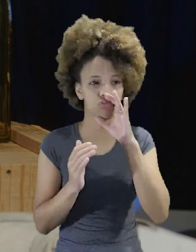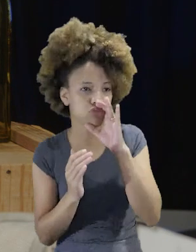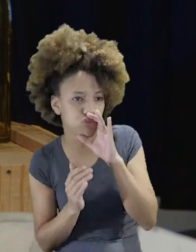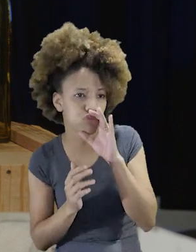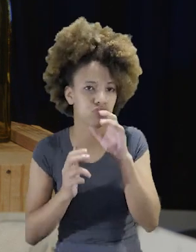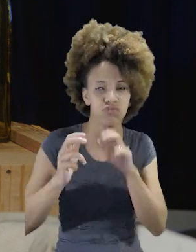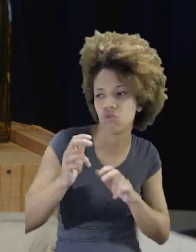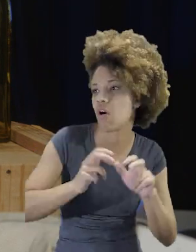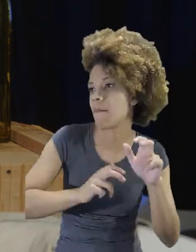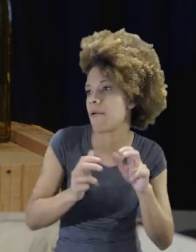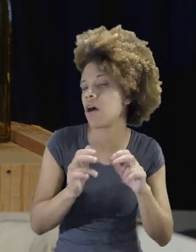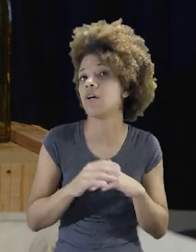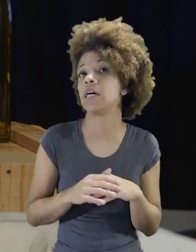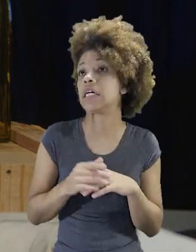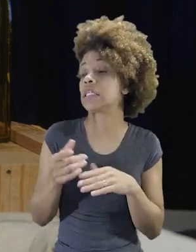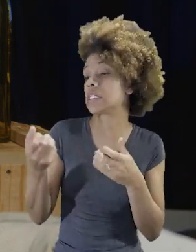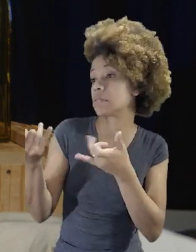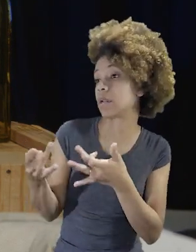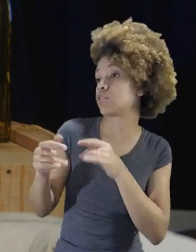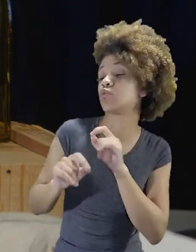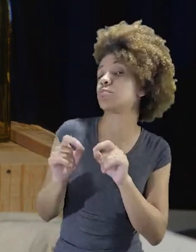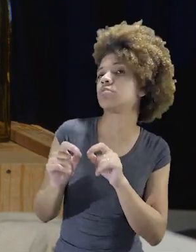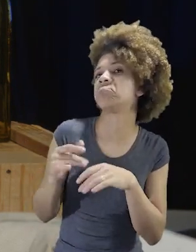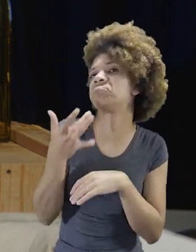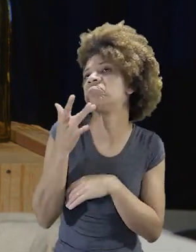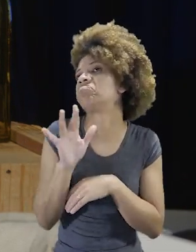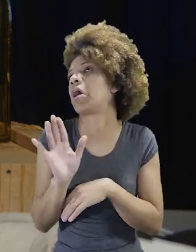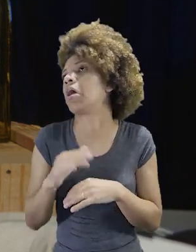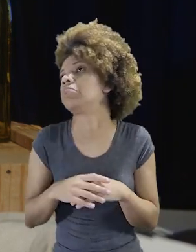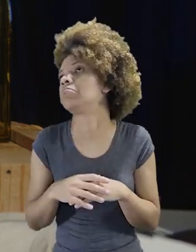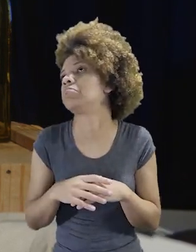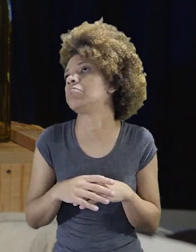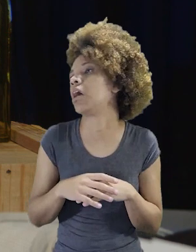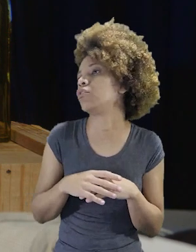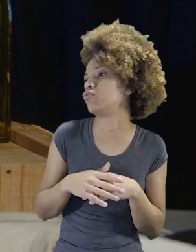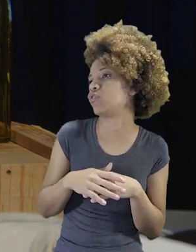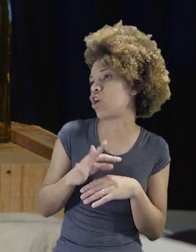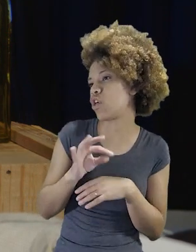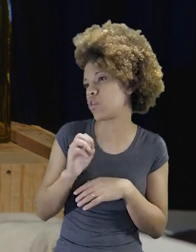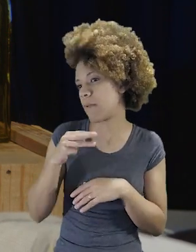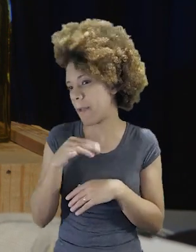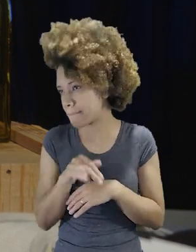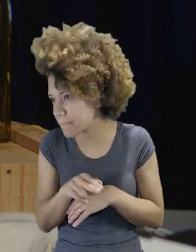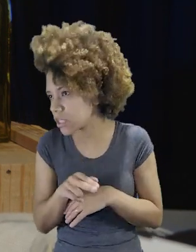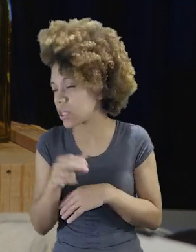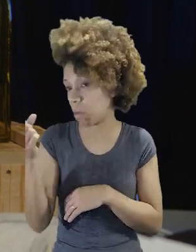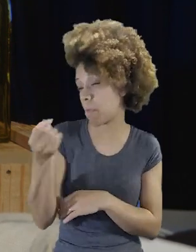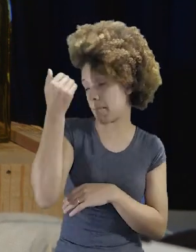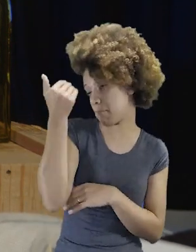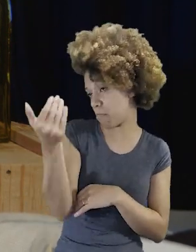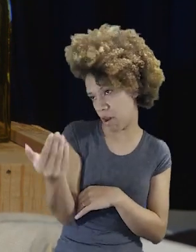O que determina aí é que Trap vendas Trap houses Trap music é são